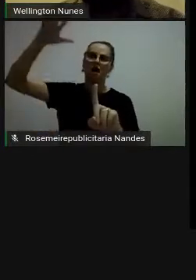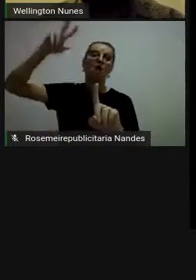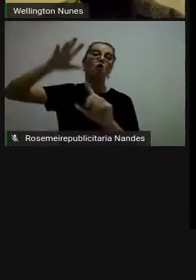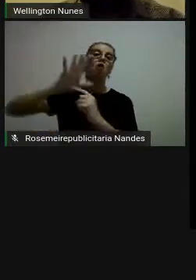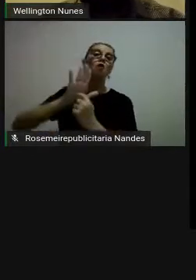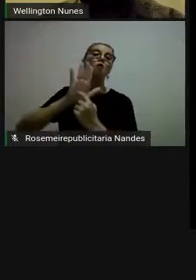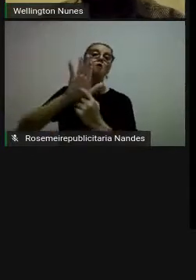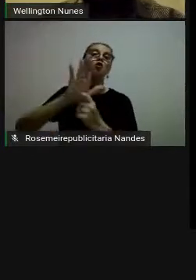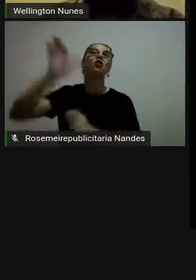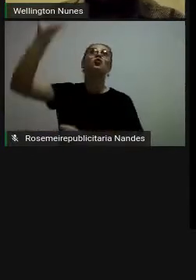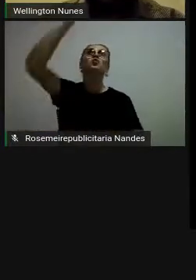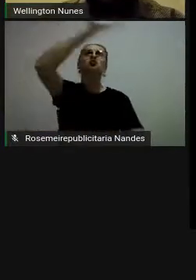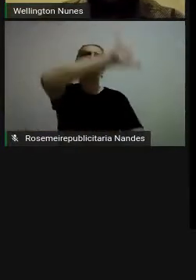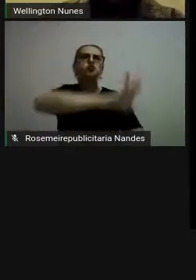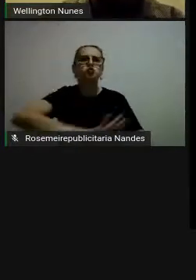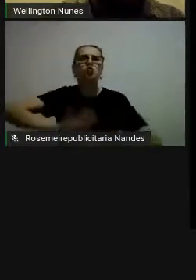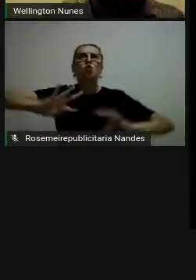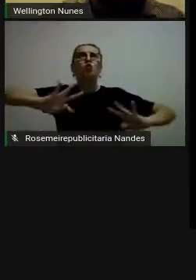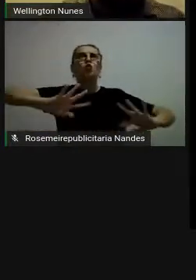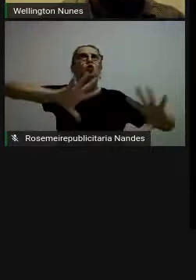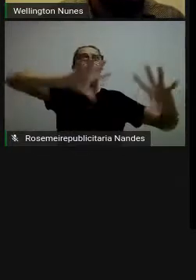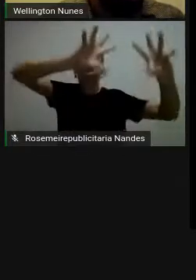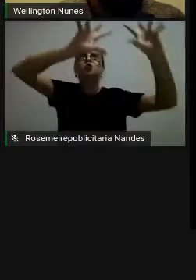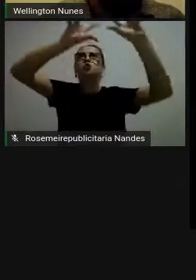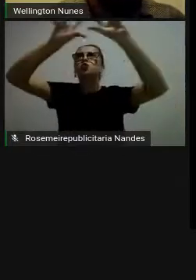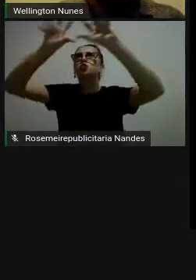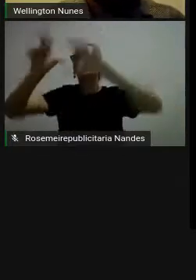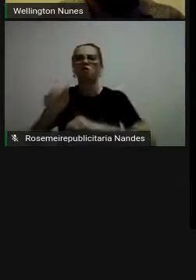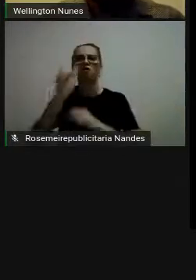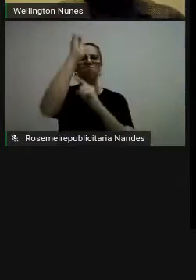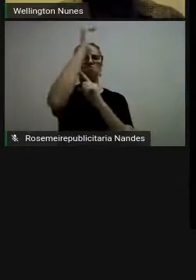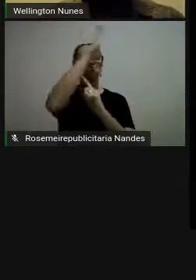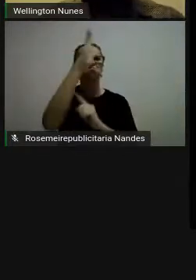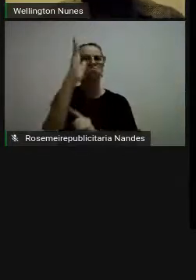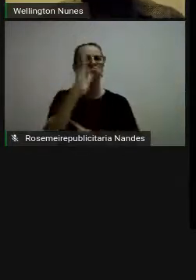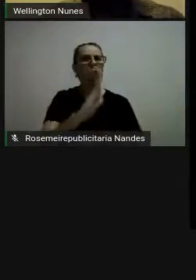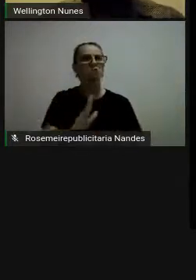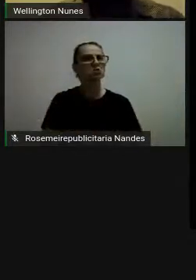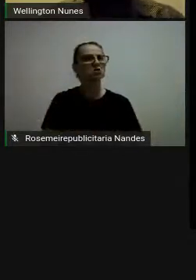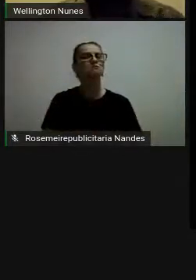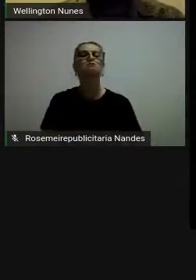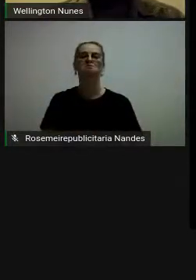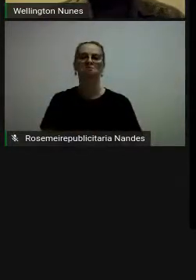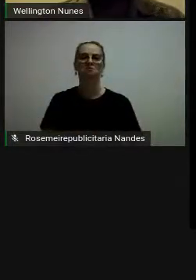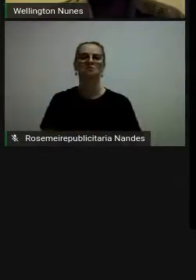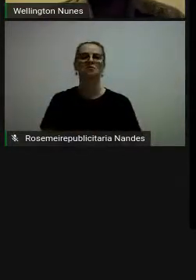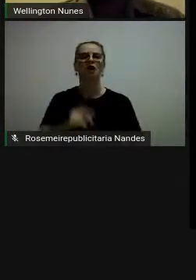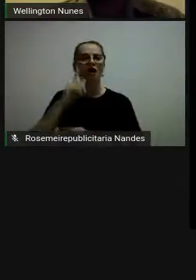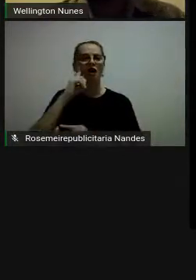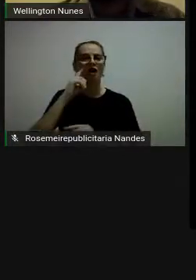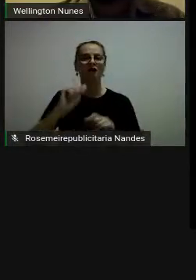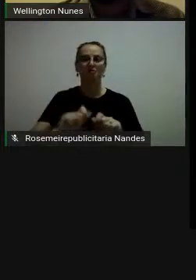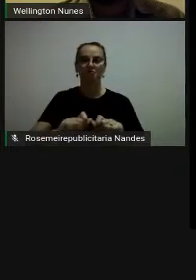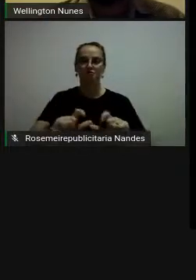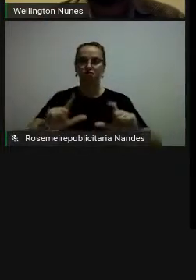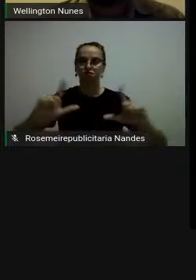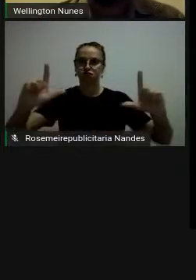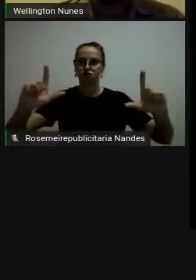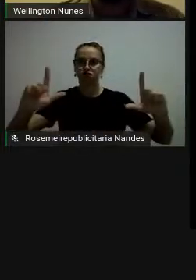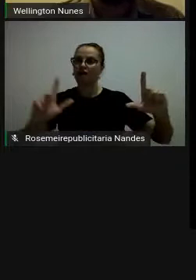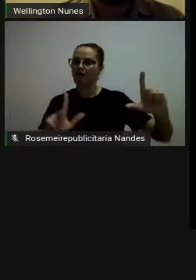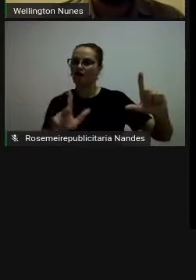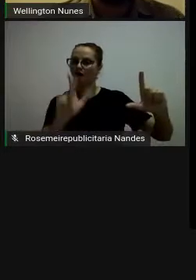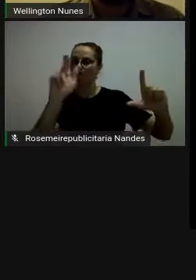o território brasileiro. Se eu der um zoom aqui na escala, um recorte aqui para